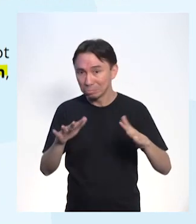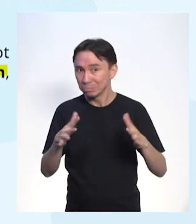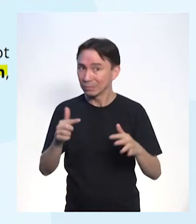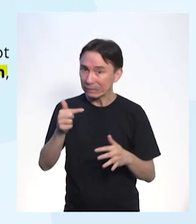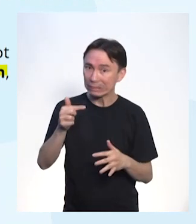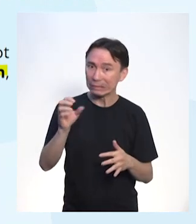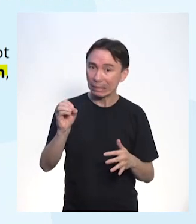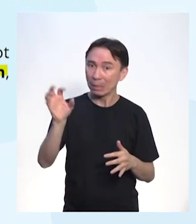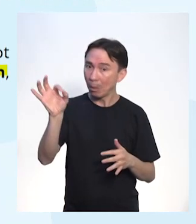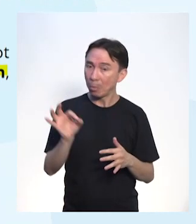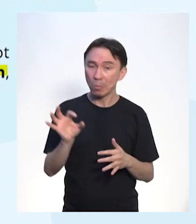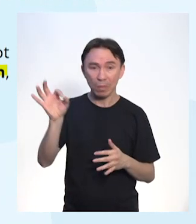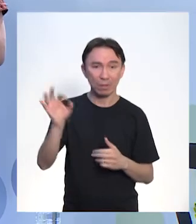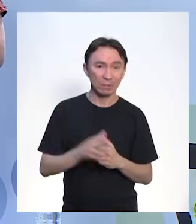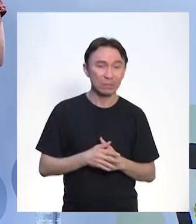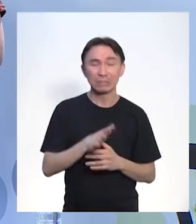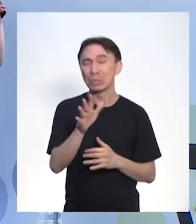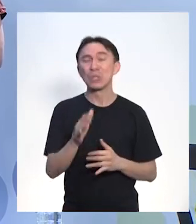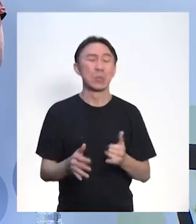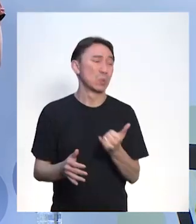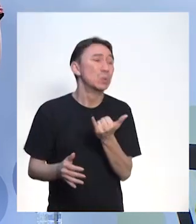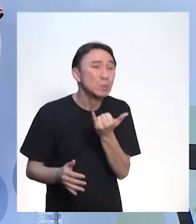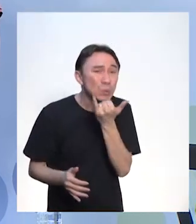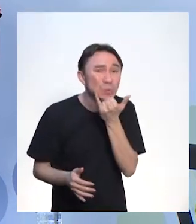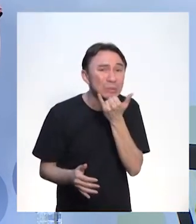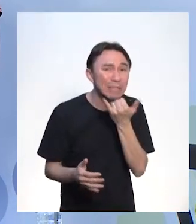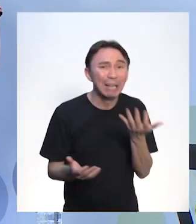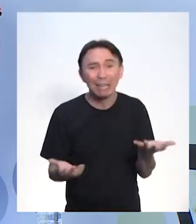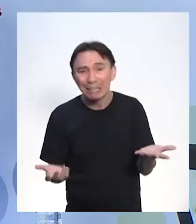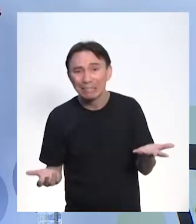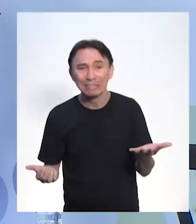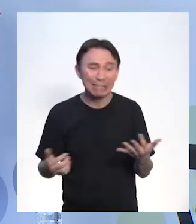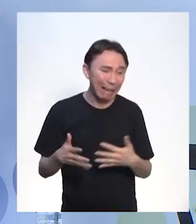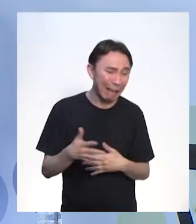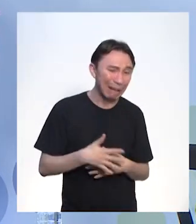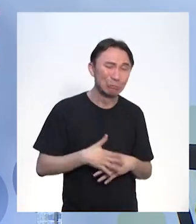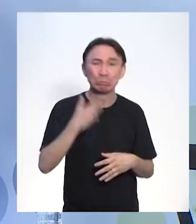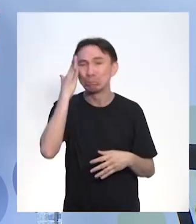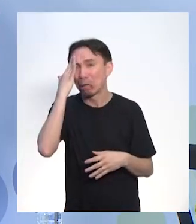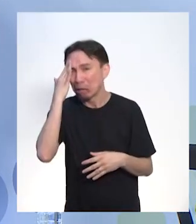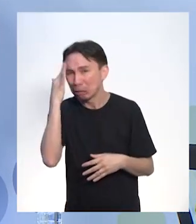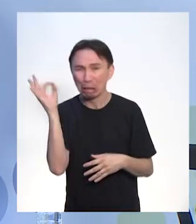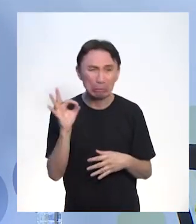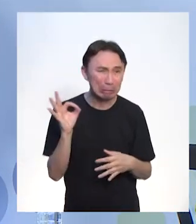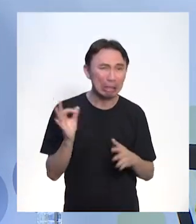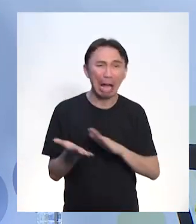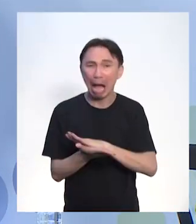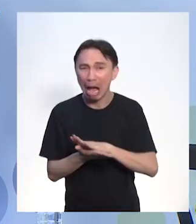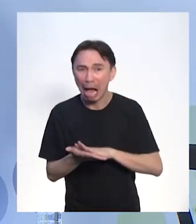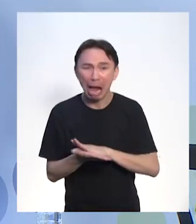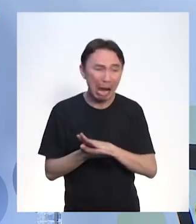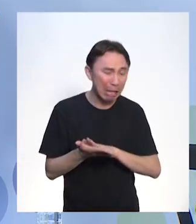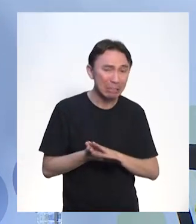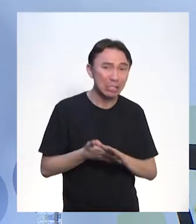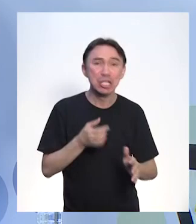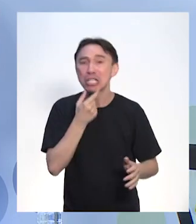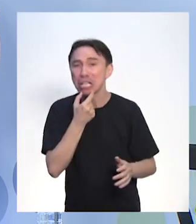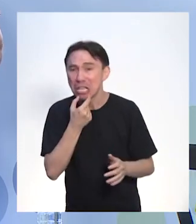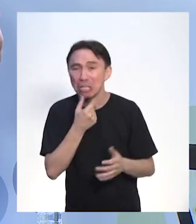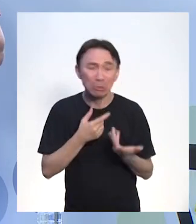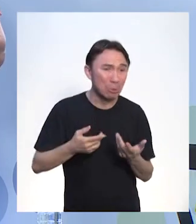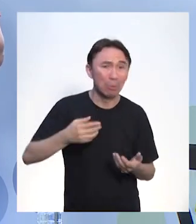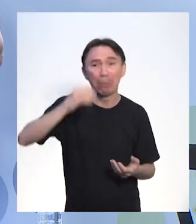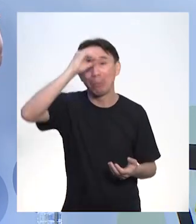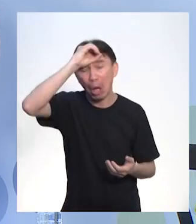Então, vocês não podem mais ter aquela desculpinha de falar, eu não entendo nada desse texto, eu não sei nada de inglês, porque